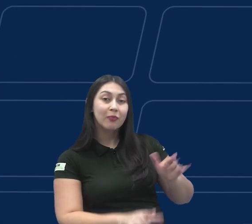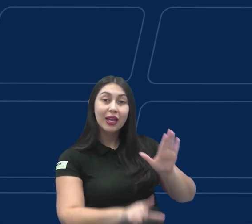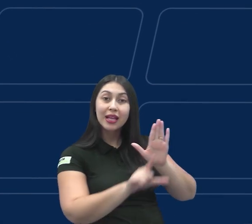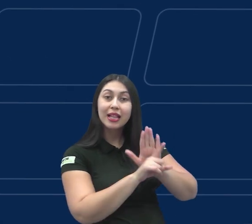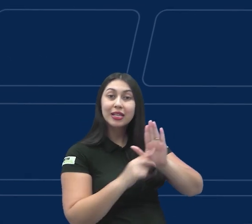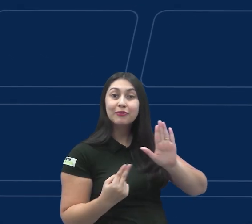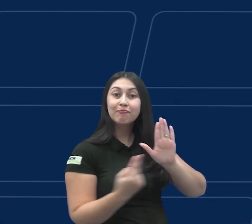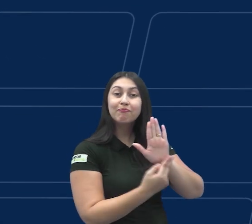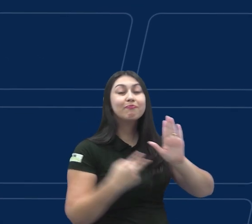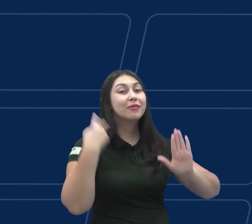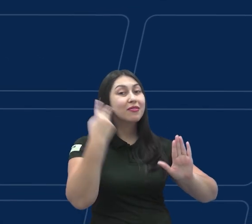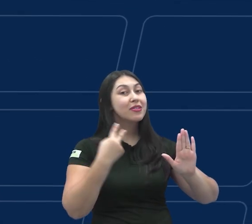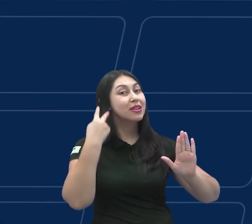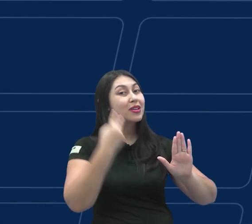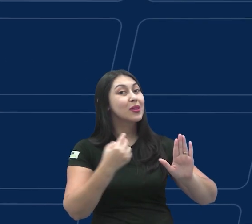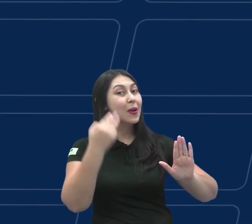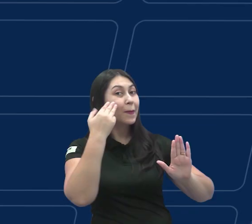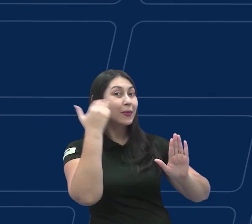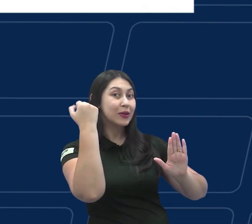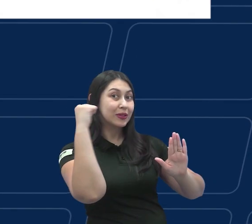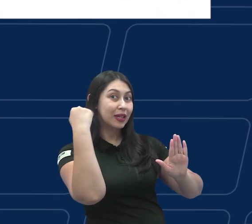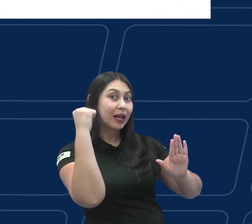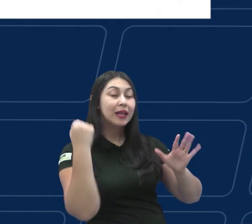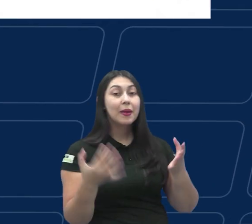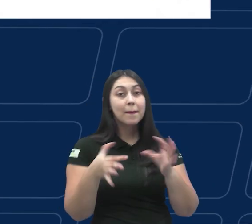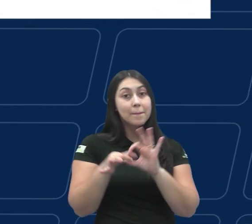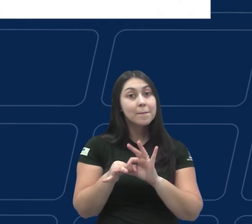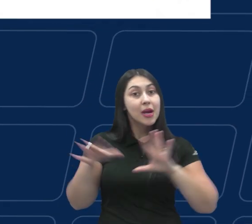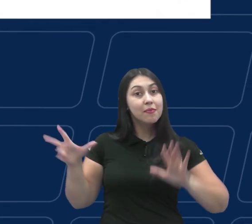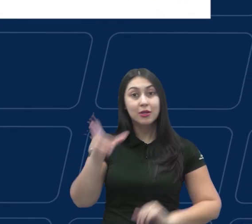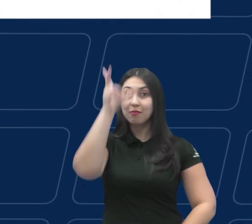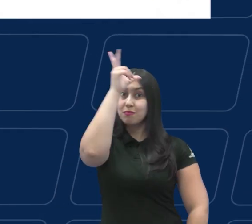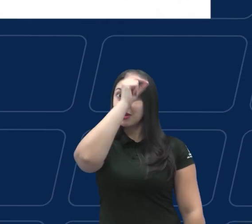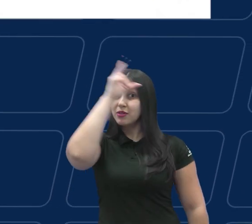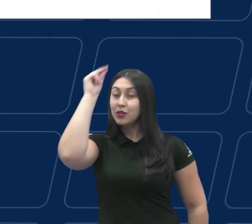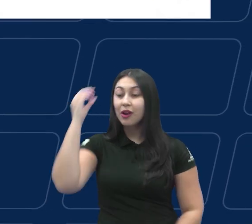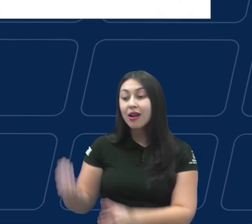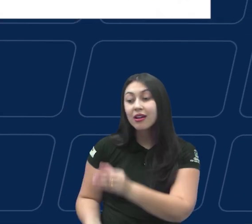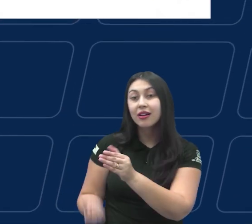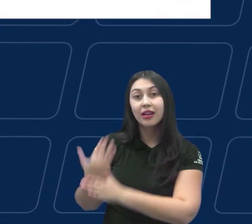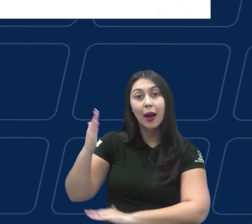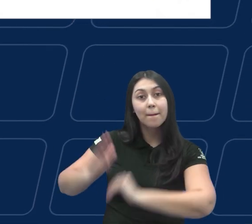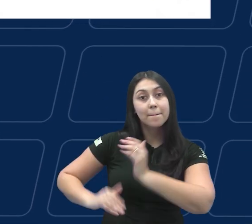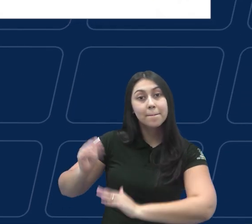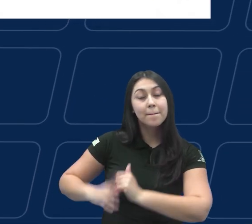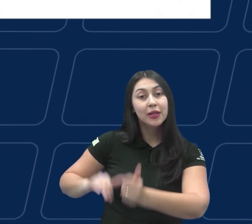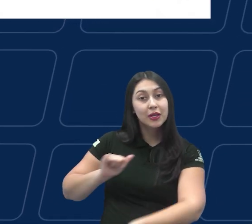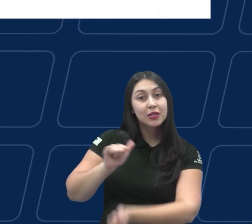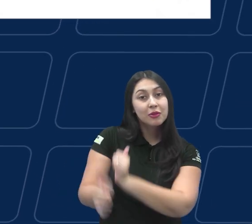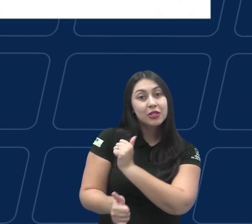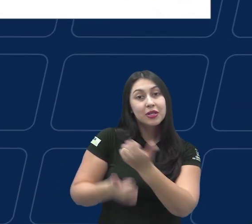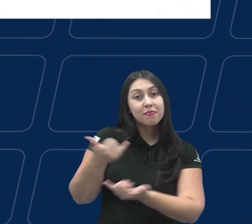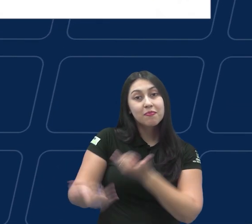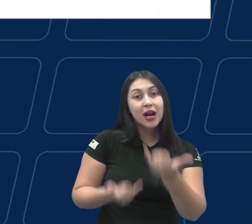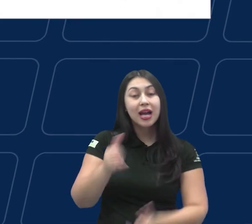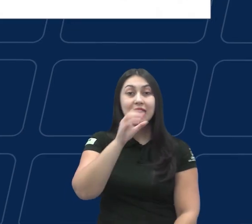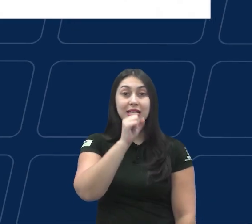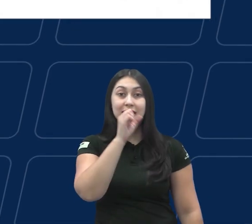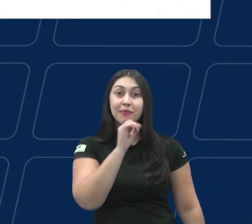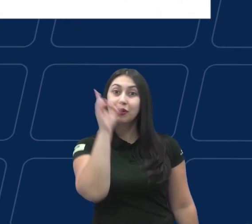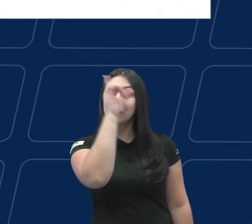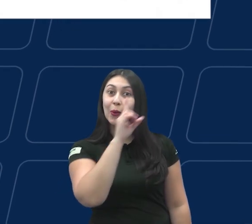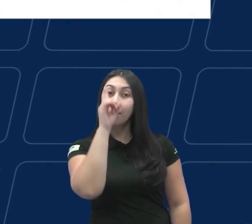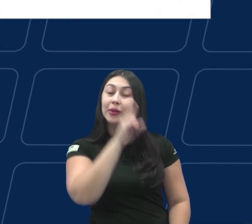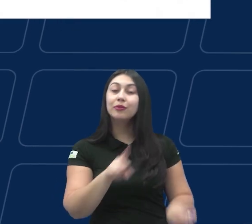lei, essa de autoria do vereador Marcão da Academia, autoriza o Poder Executivo a implantar atividades esportivas e de lazer nos fins